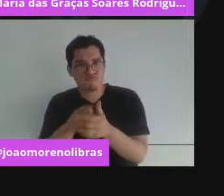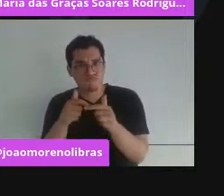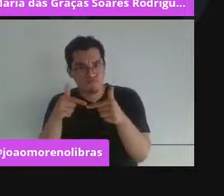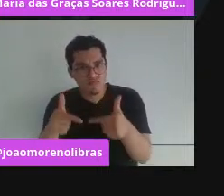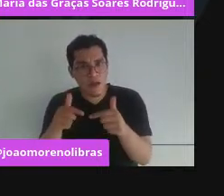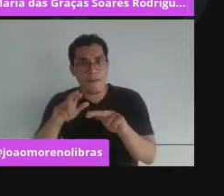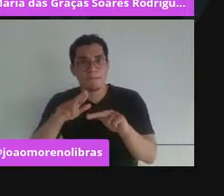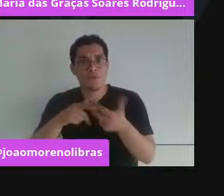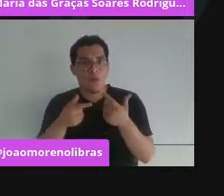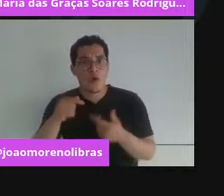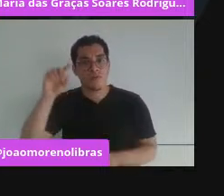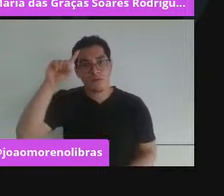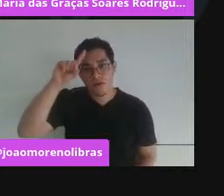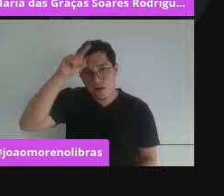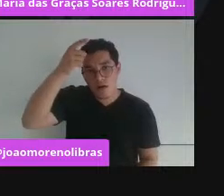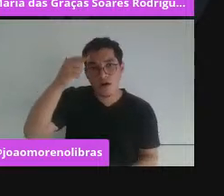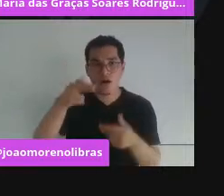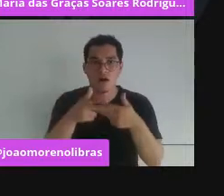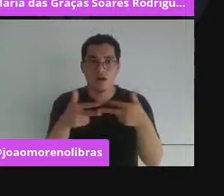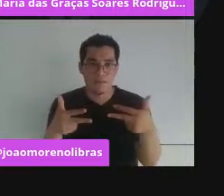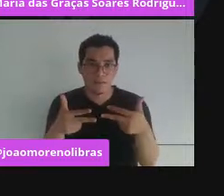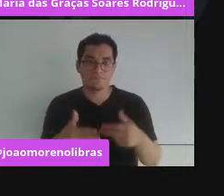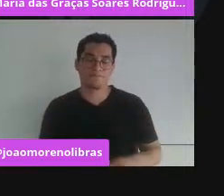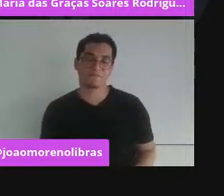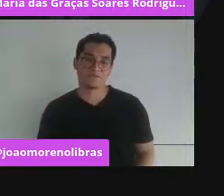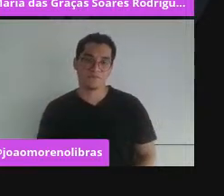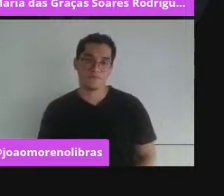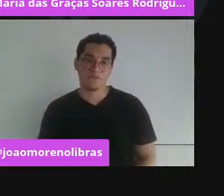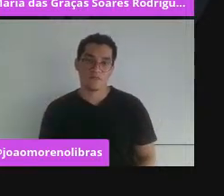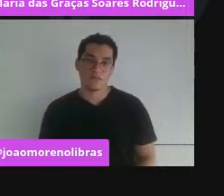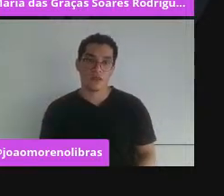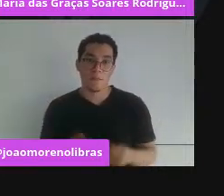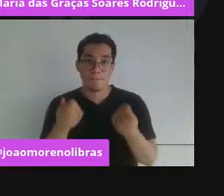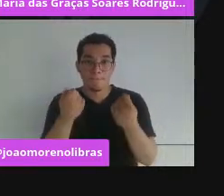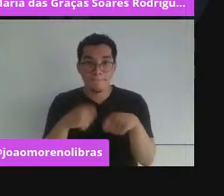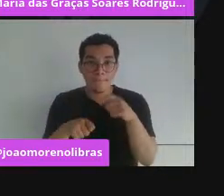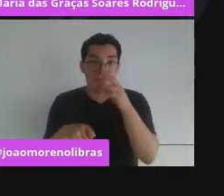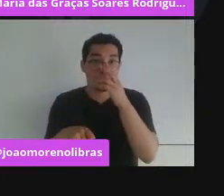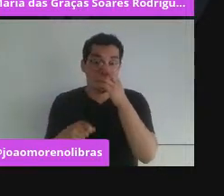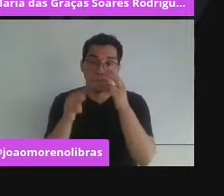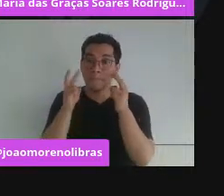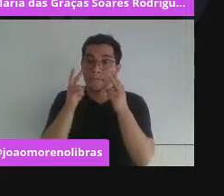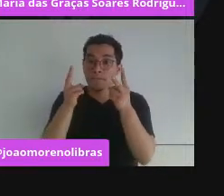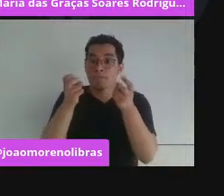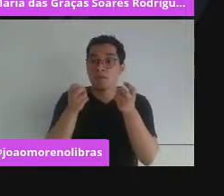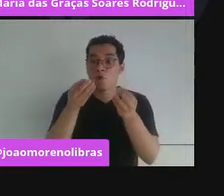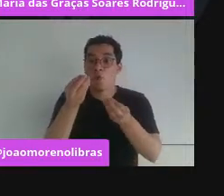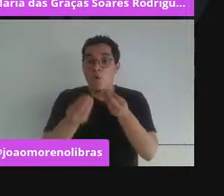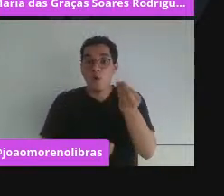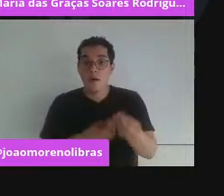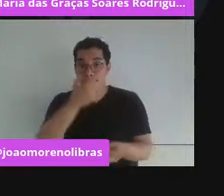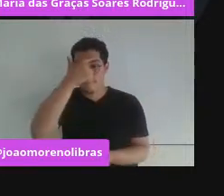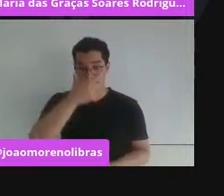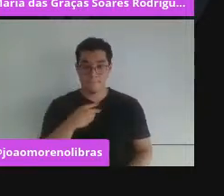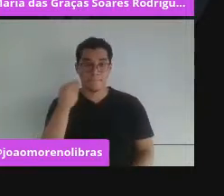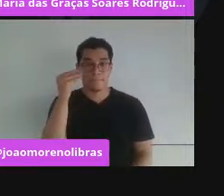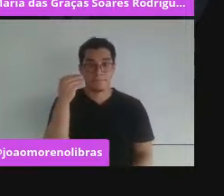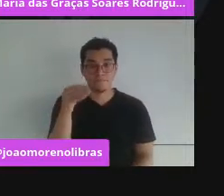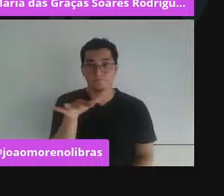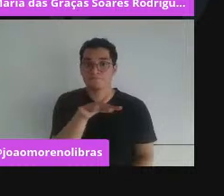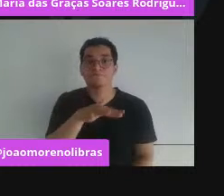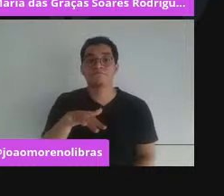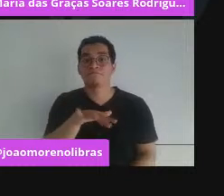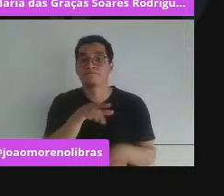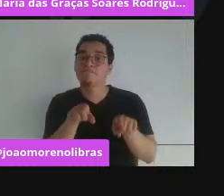identificada a partir do léxico. Pode se encontrar em relações com quem a experimenta. O mostrar se constitui a partir